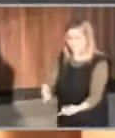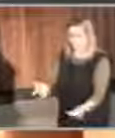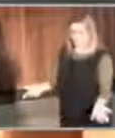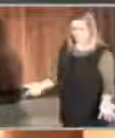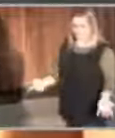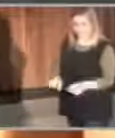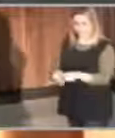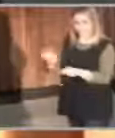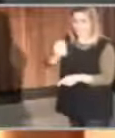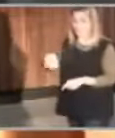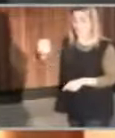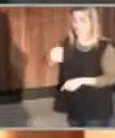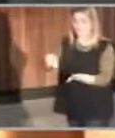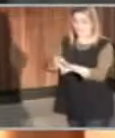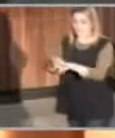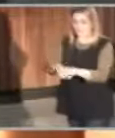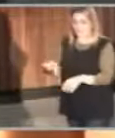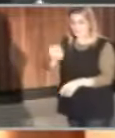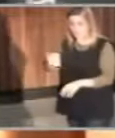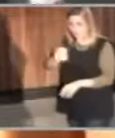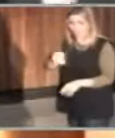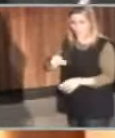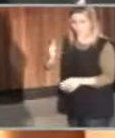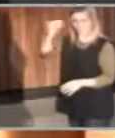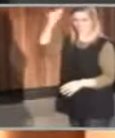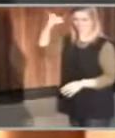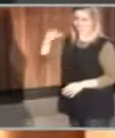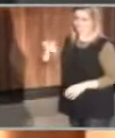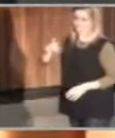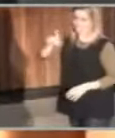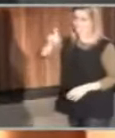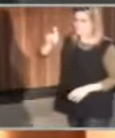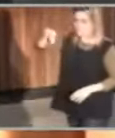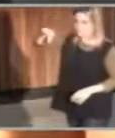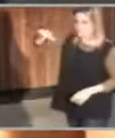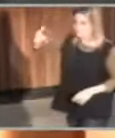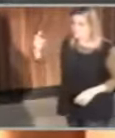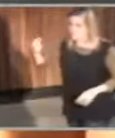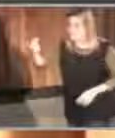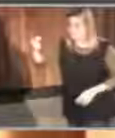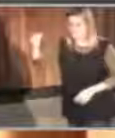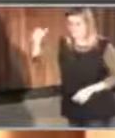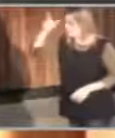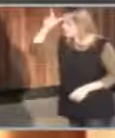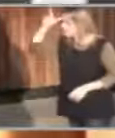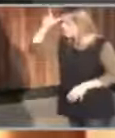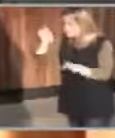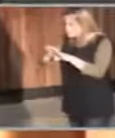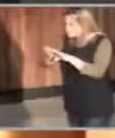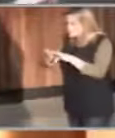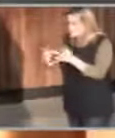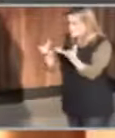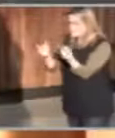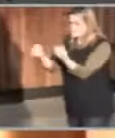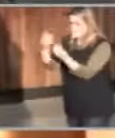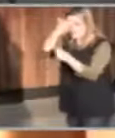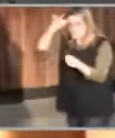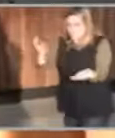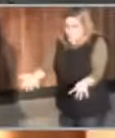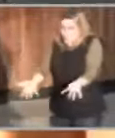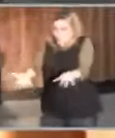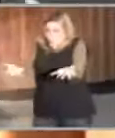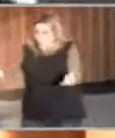passados, onde nos anos 20, por exemplo, na Alemanha, houve um grande avivamento nos